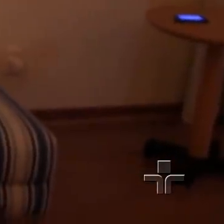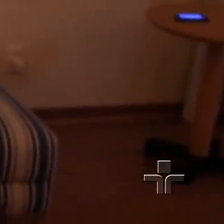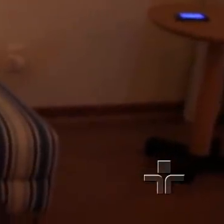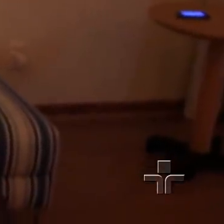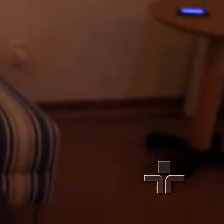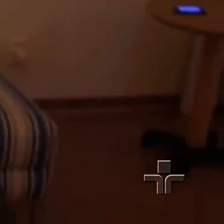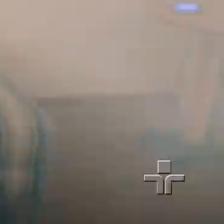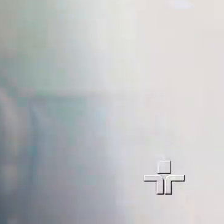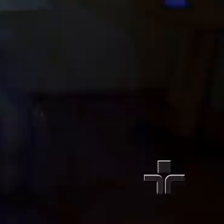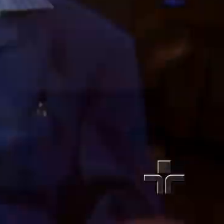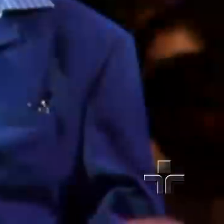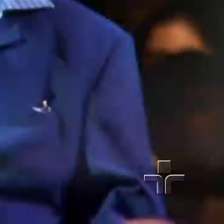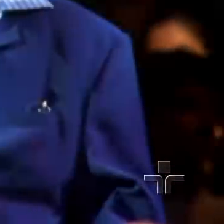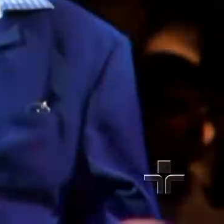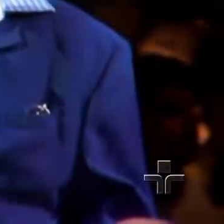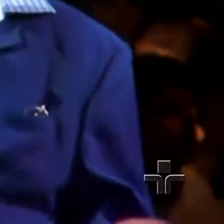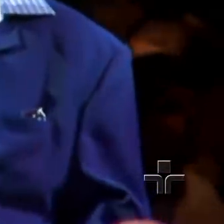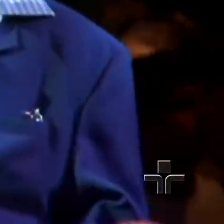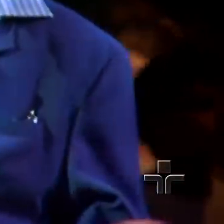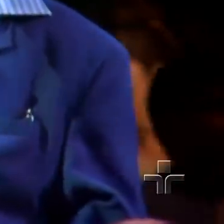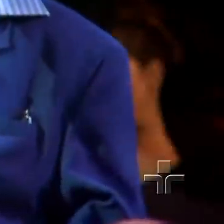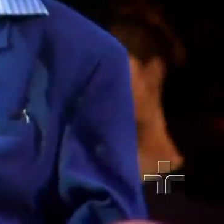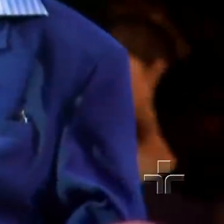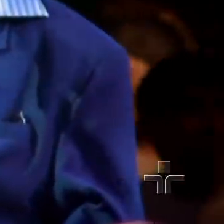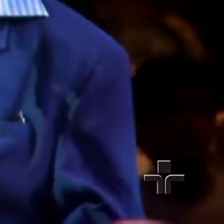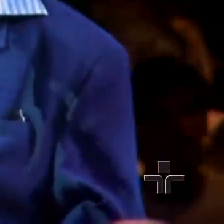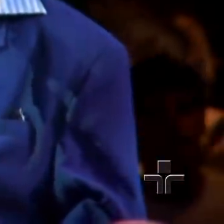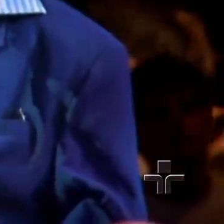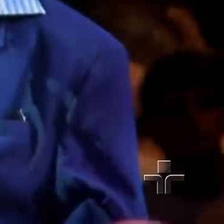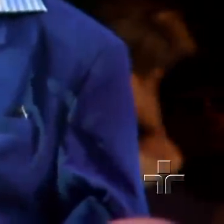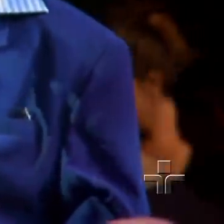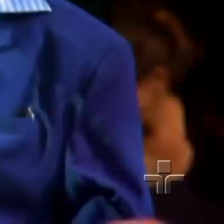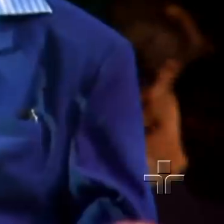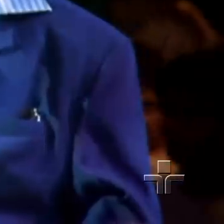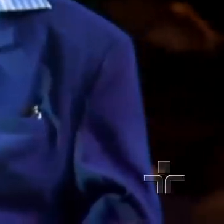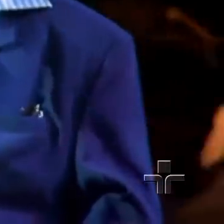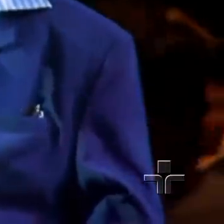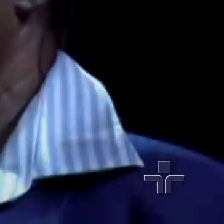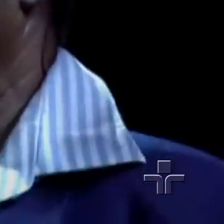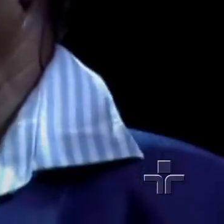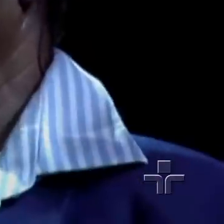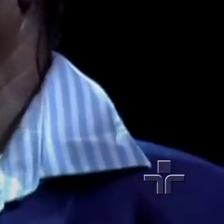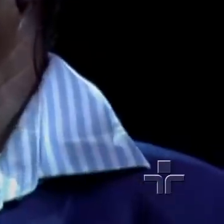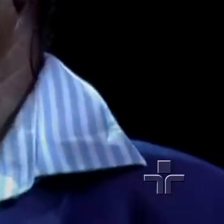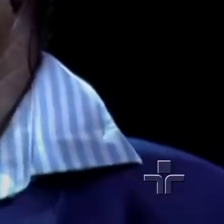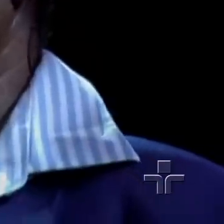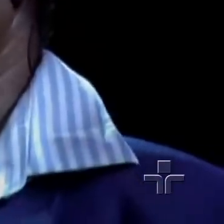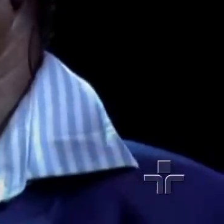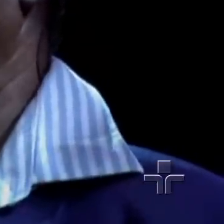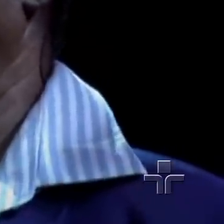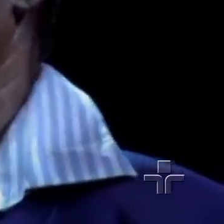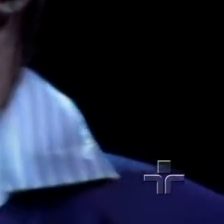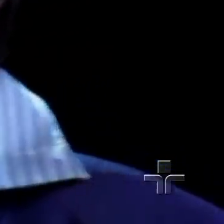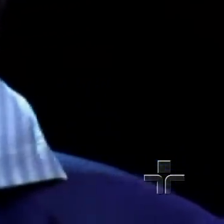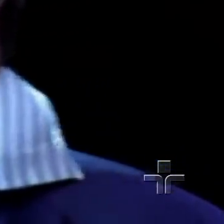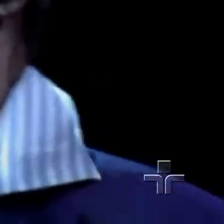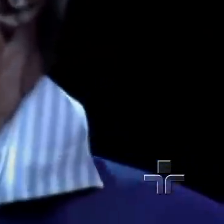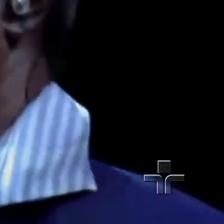É a verdade. Senhora Liberdade, eu fui